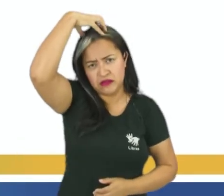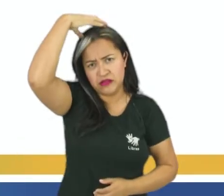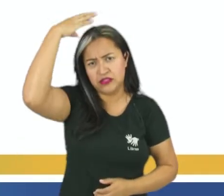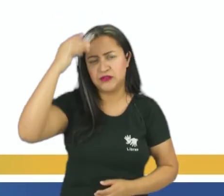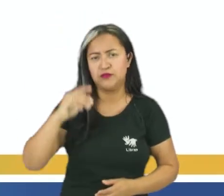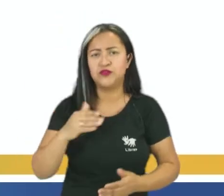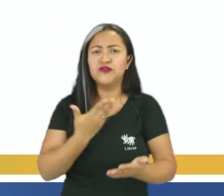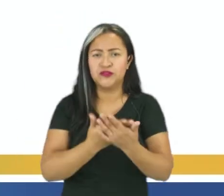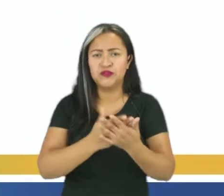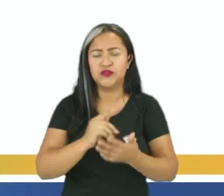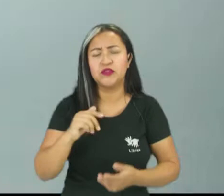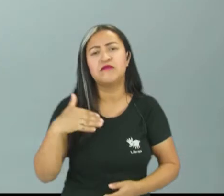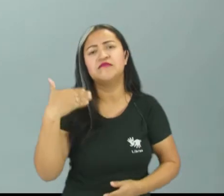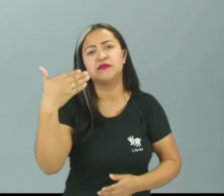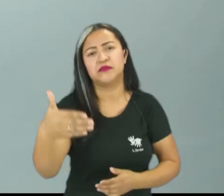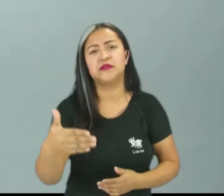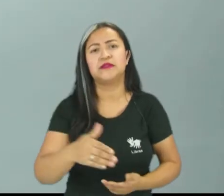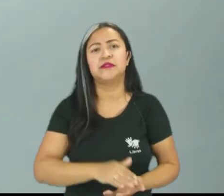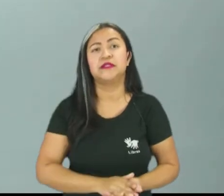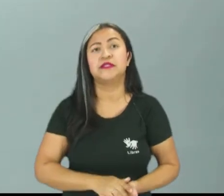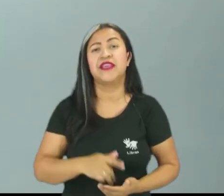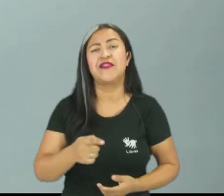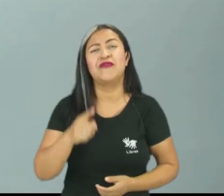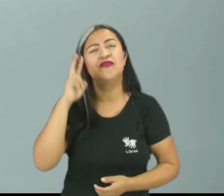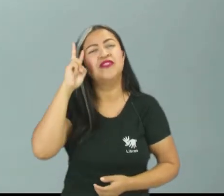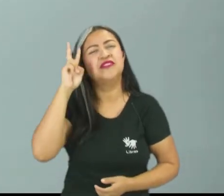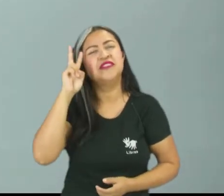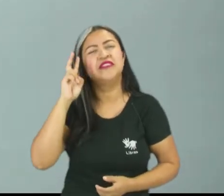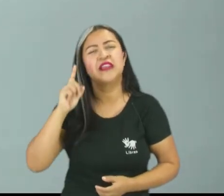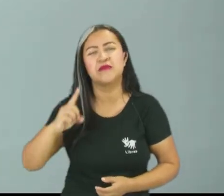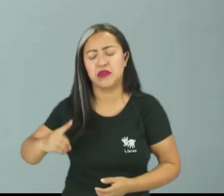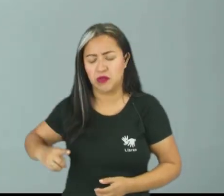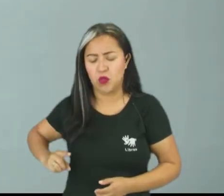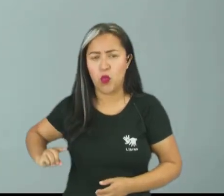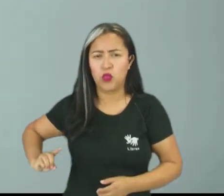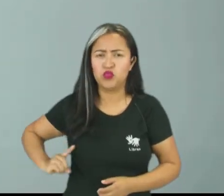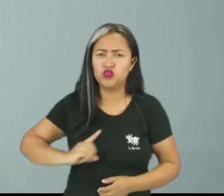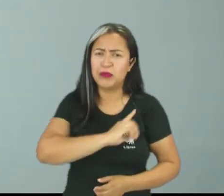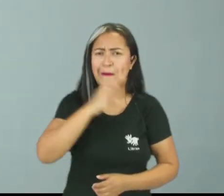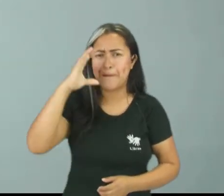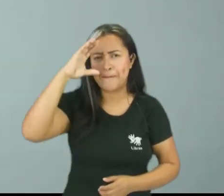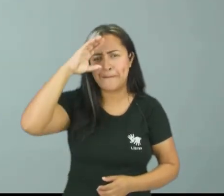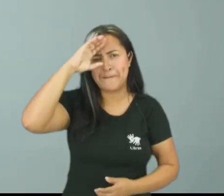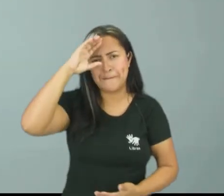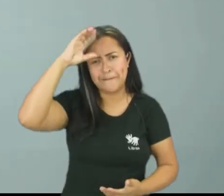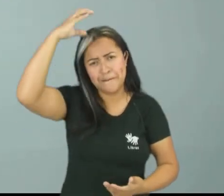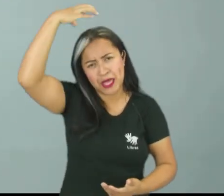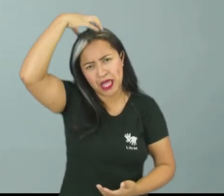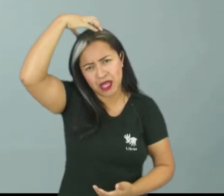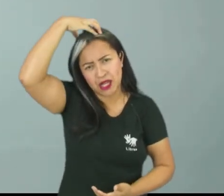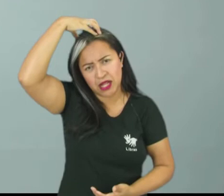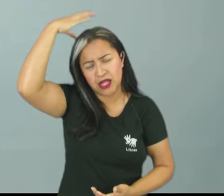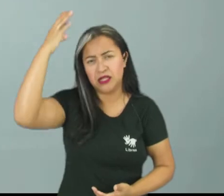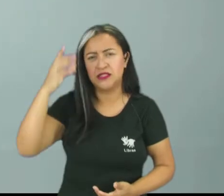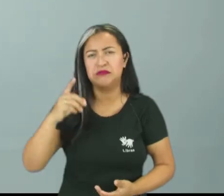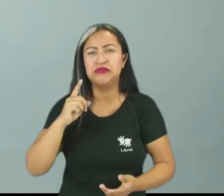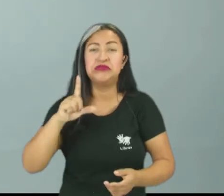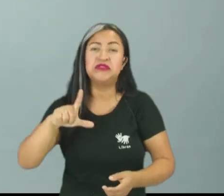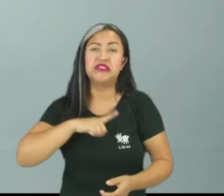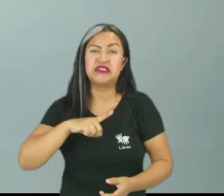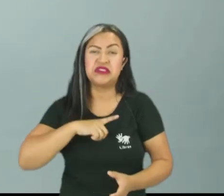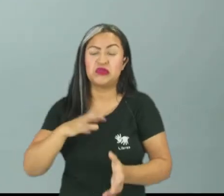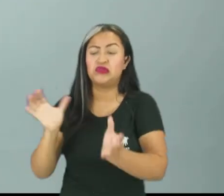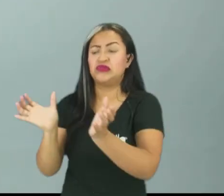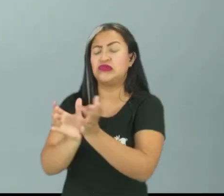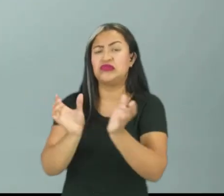posteriormente. Porque lembram do imperialismo que vocês também viram lá no ensino fundamental? onde as potências